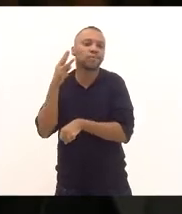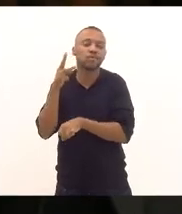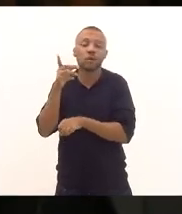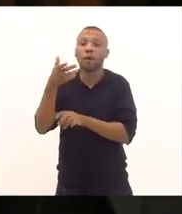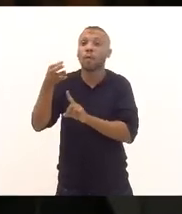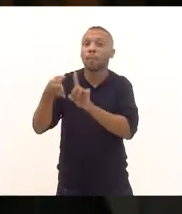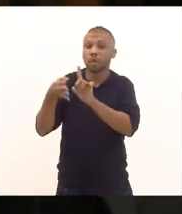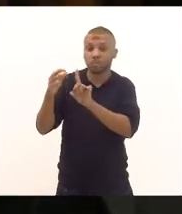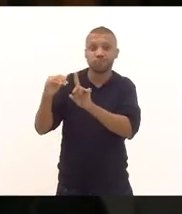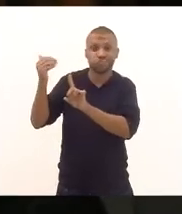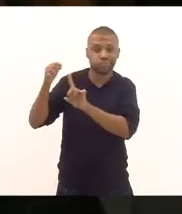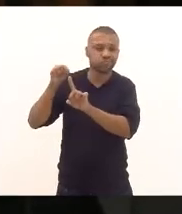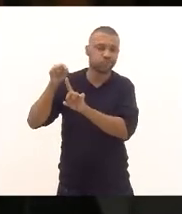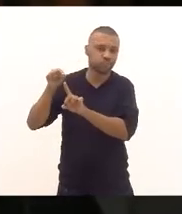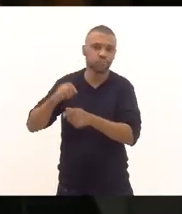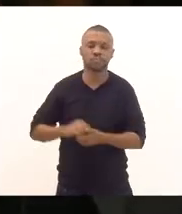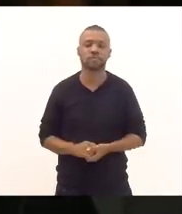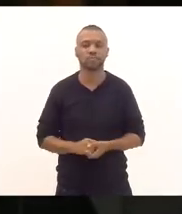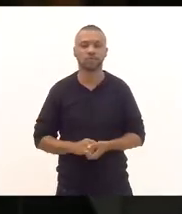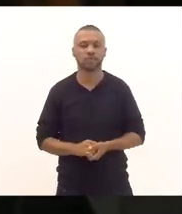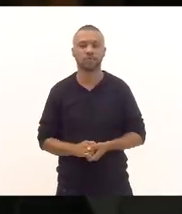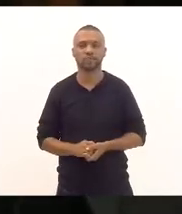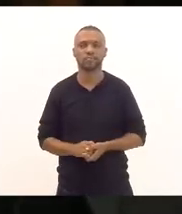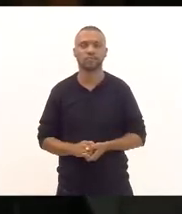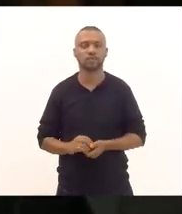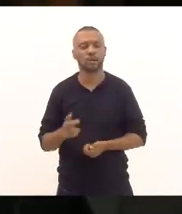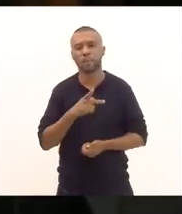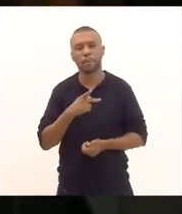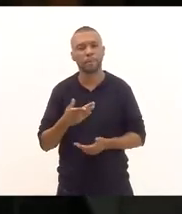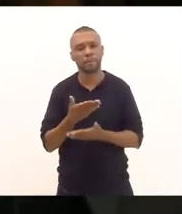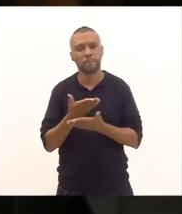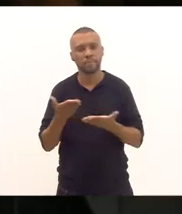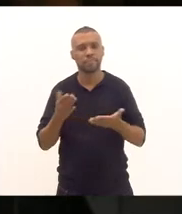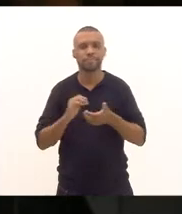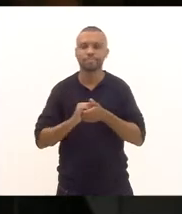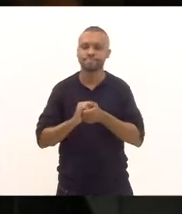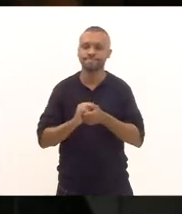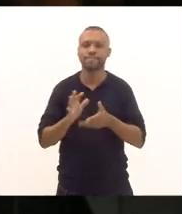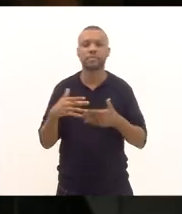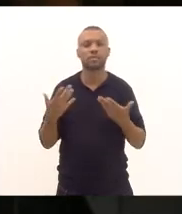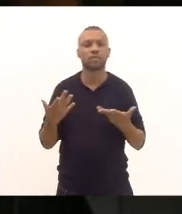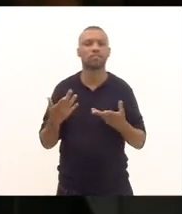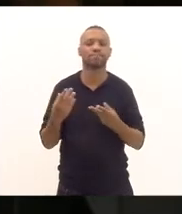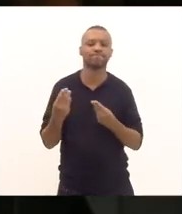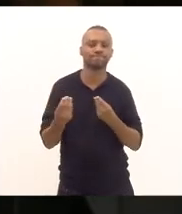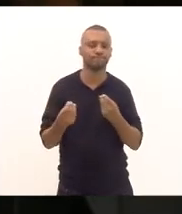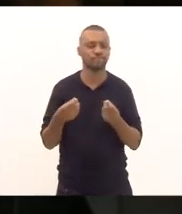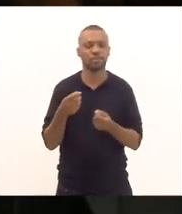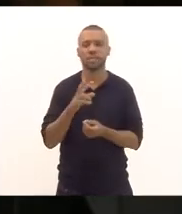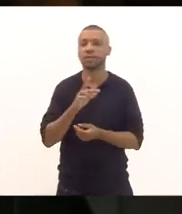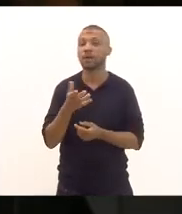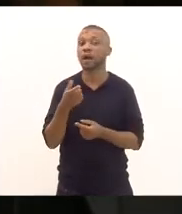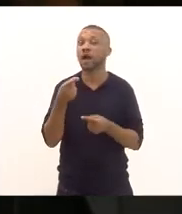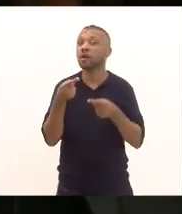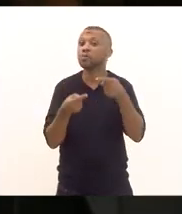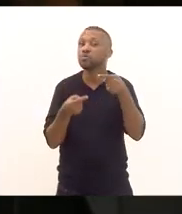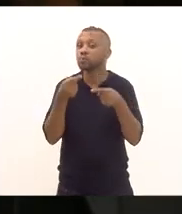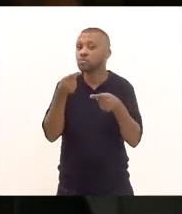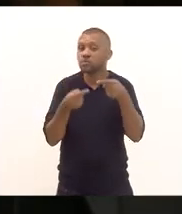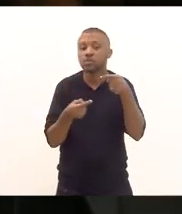procurador você acha Pimentel seu presidente vamos discutir